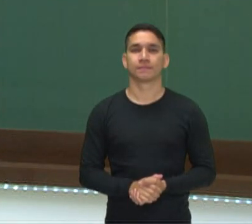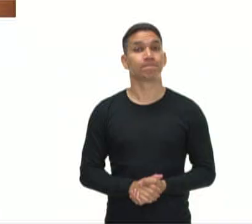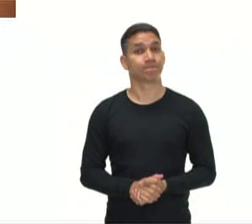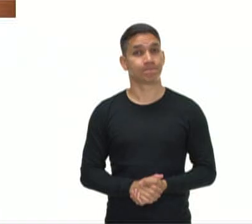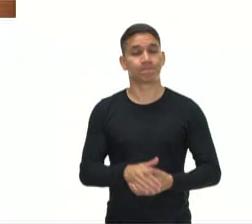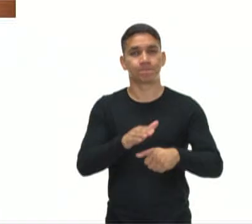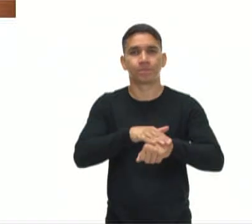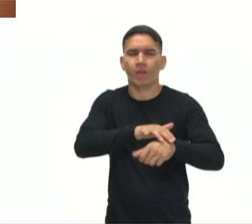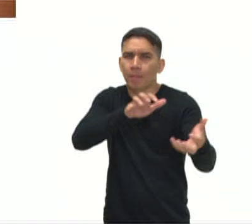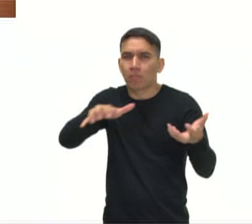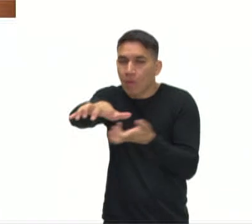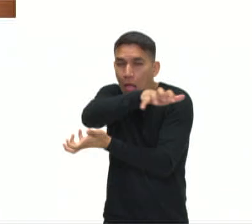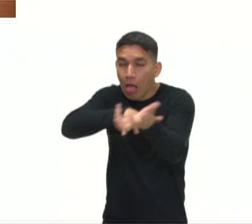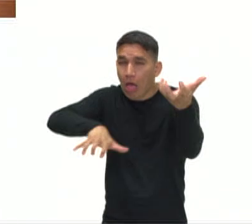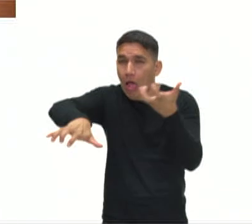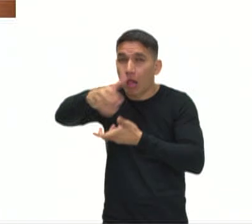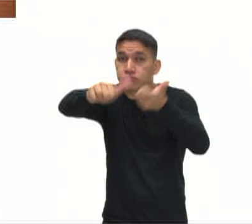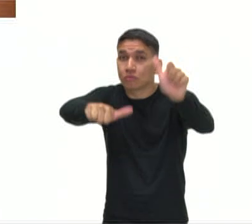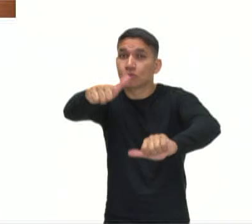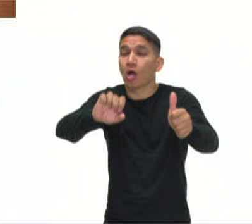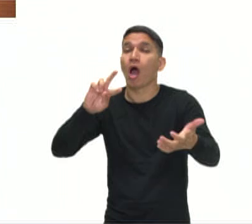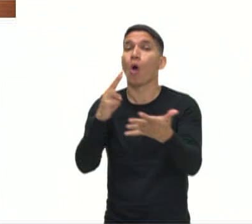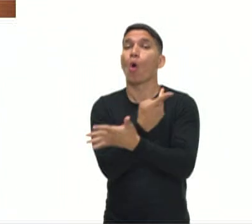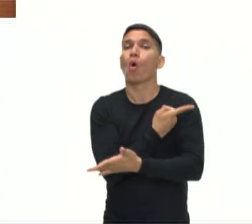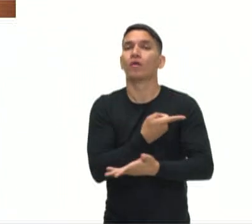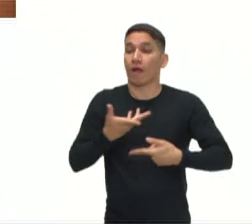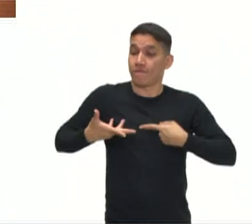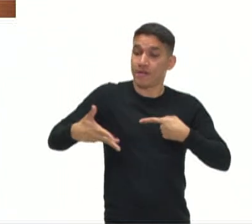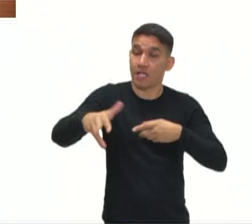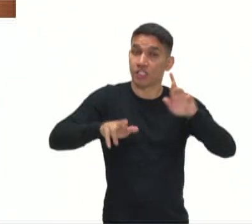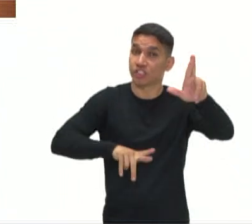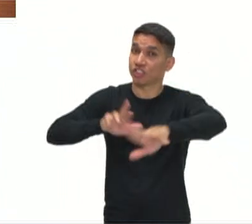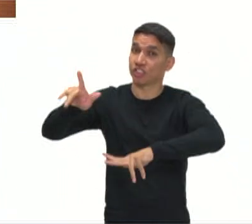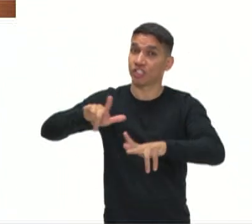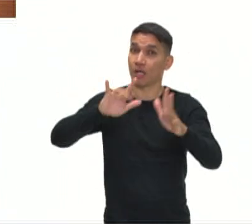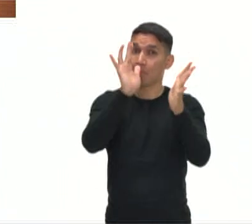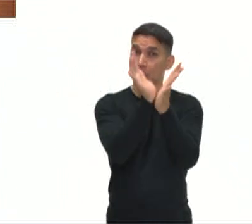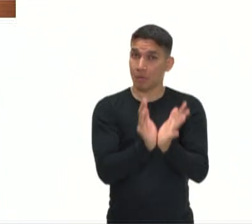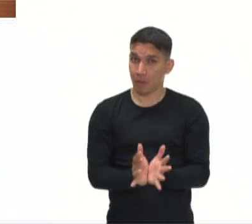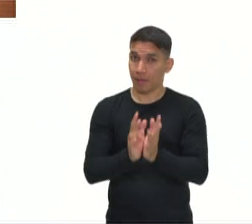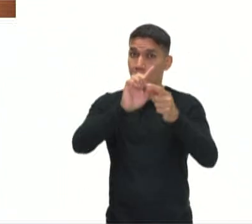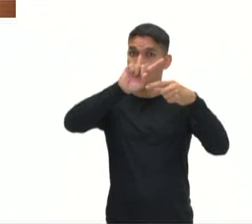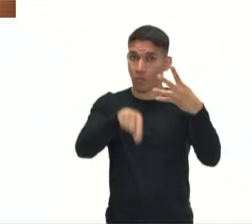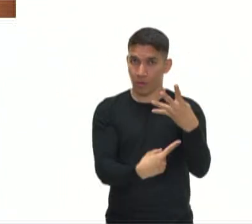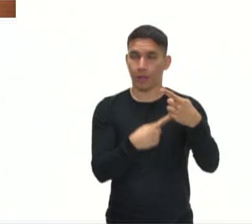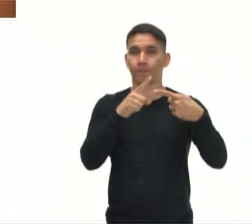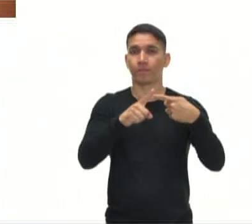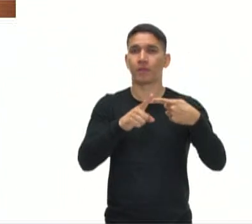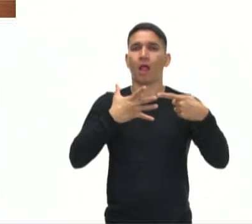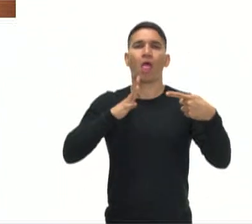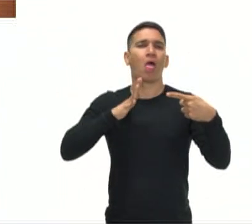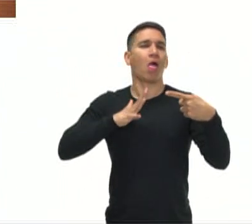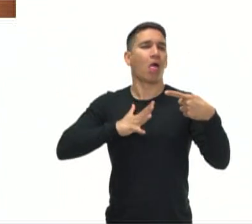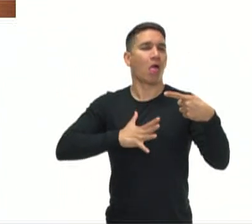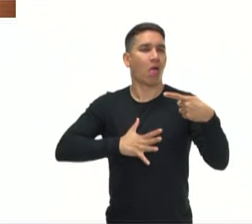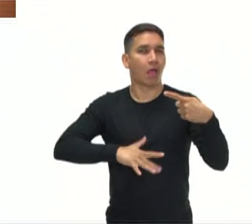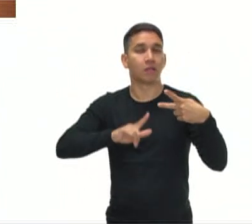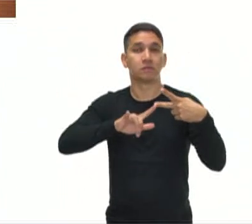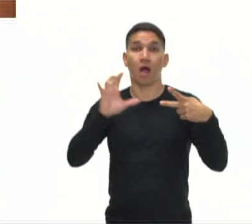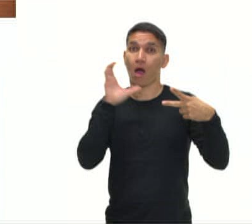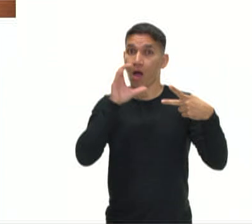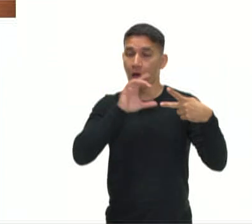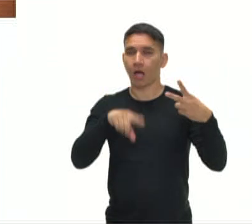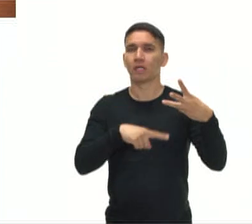As reações químicas acontecem com velocidades diferentes e são classificadas em 4: reações lentas, reações